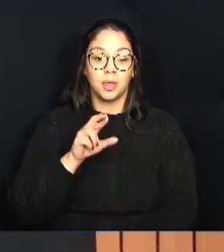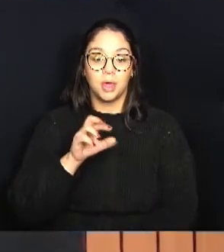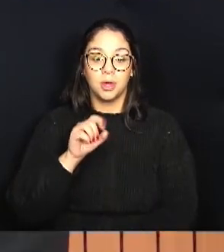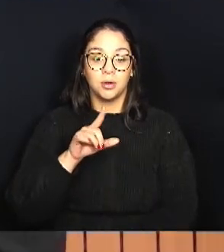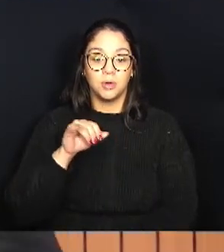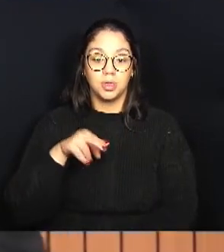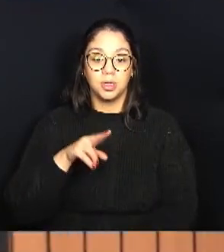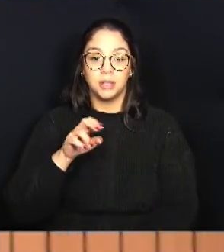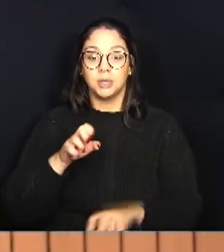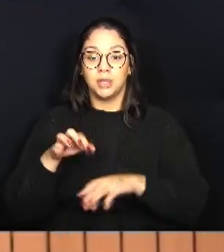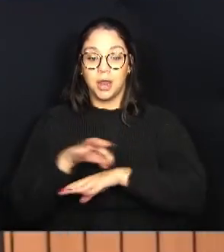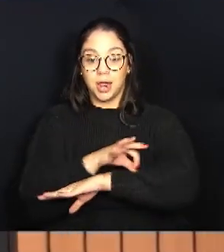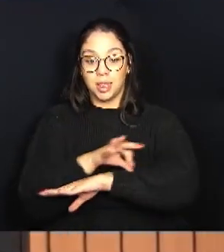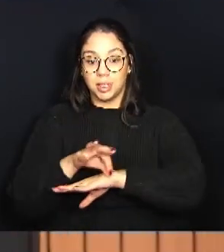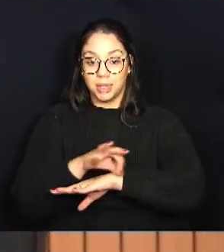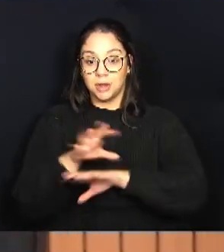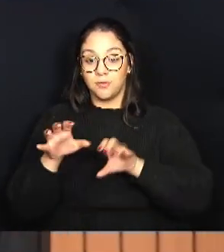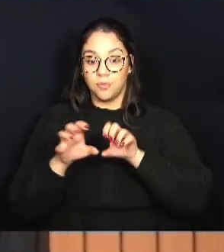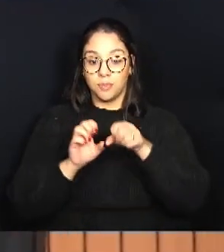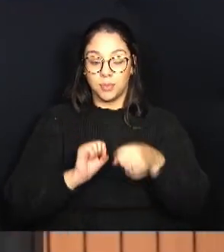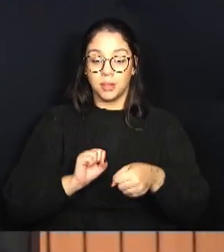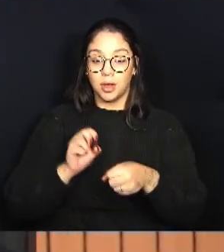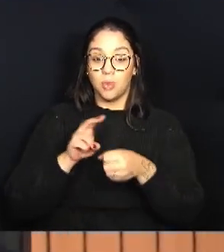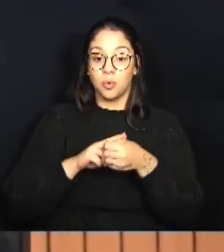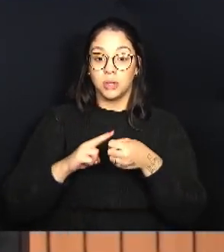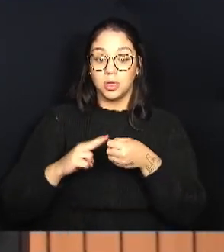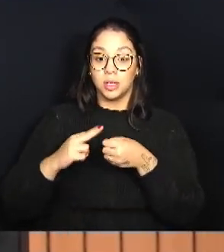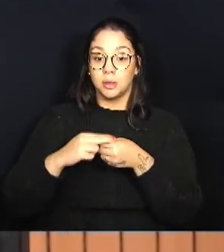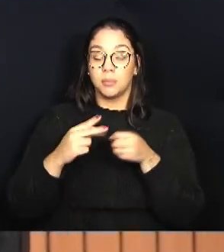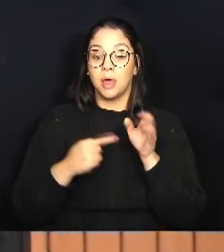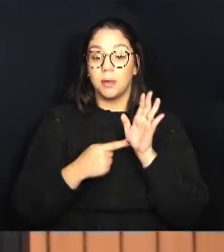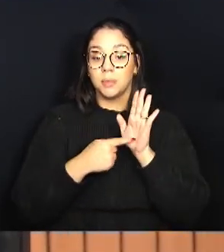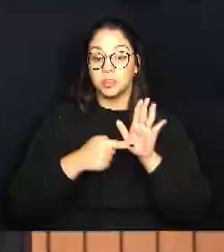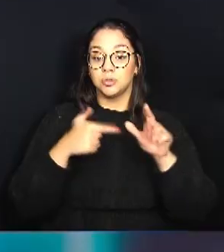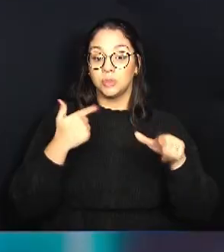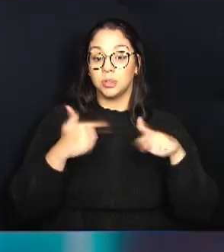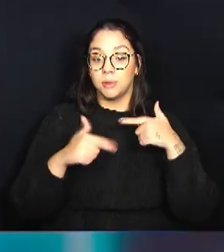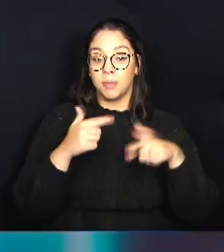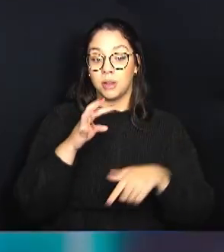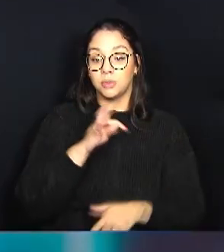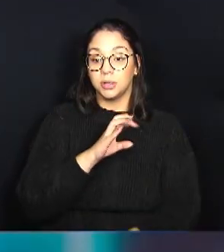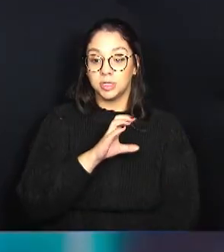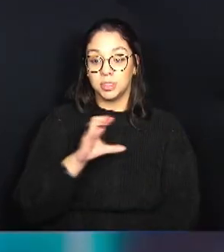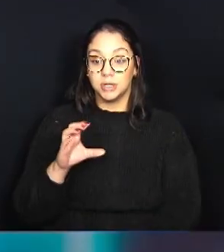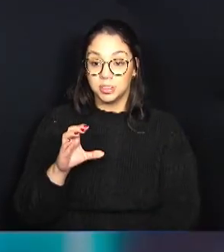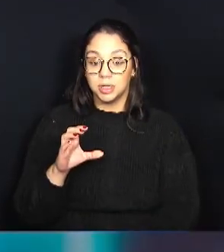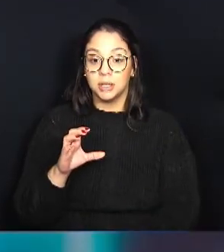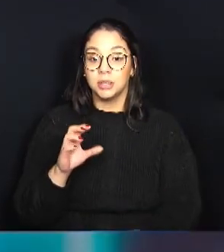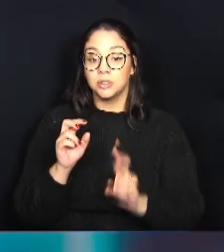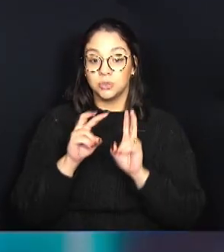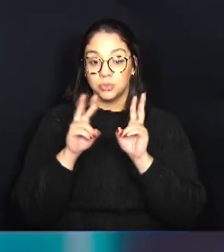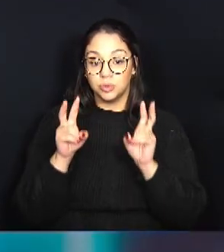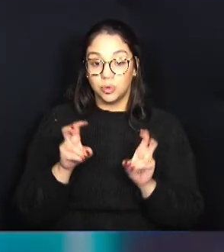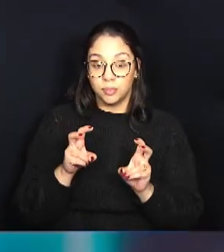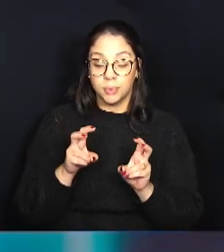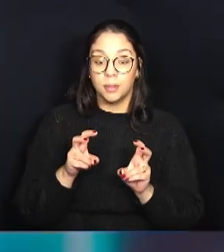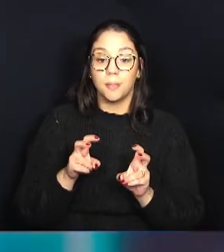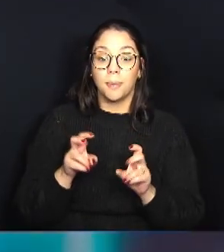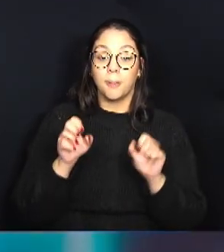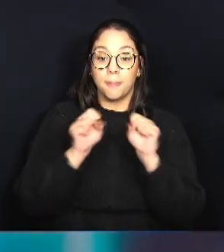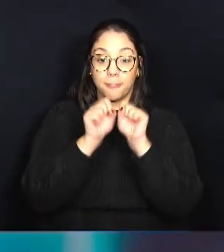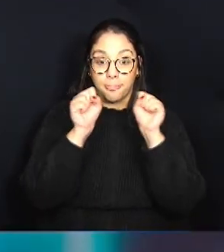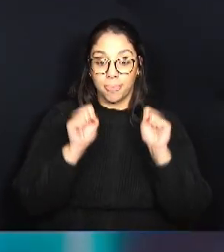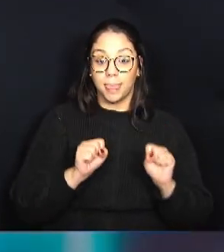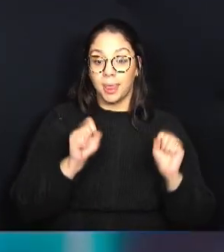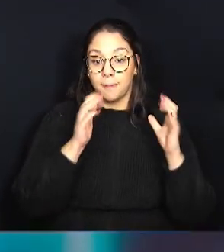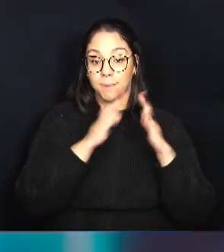arquiteta e urbanista formada pela Unicamp, apresentou seu trabalho de conclusão de curso sobre Sistema de